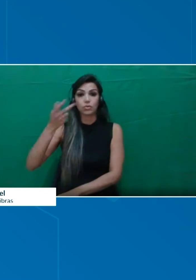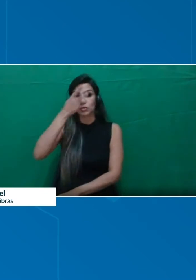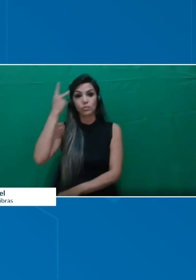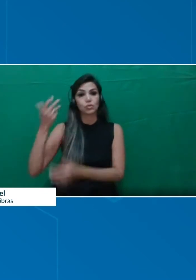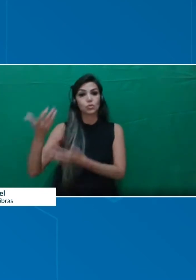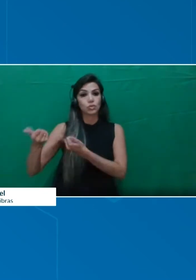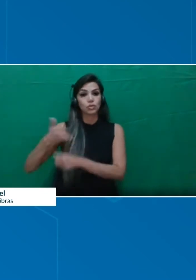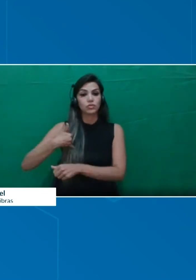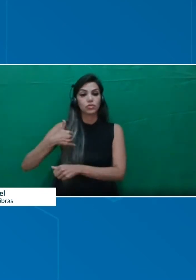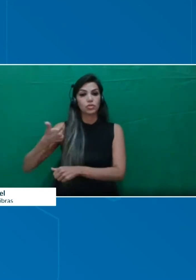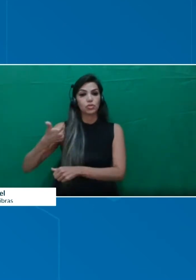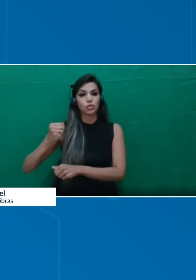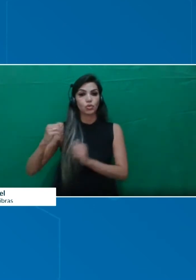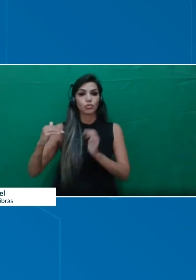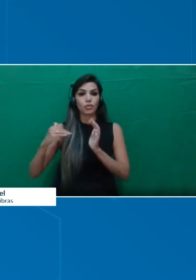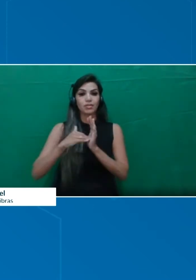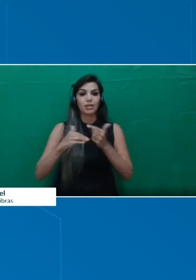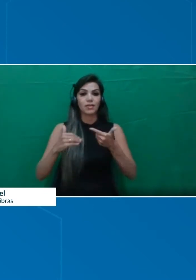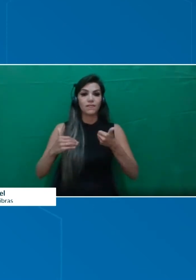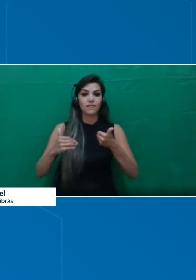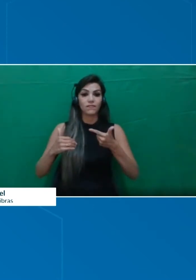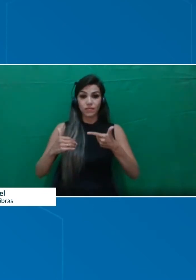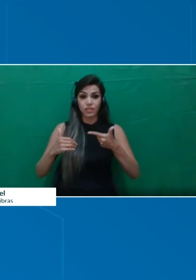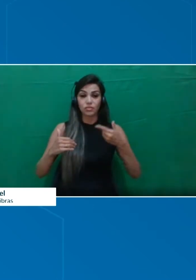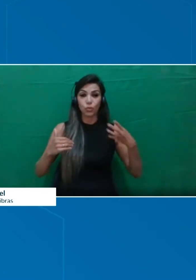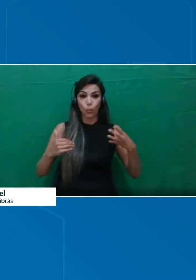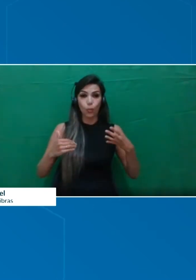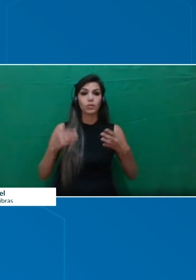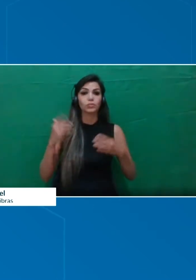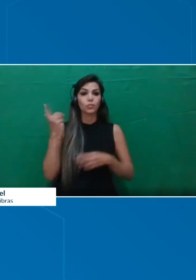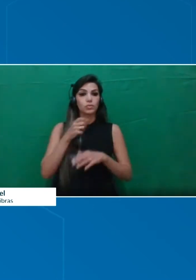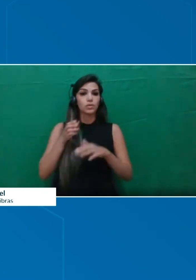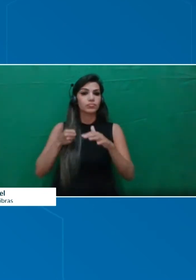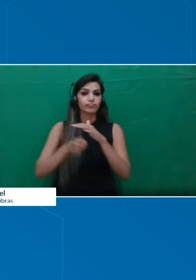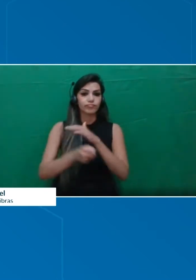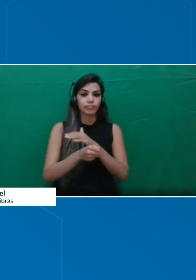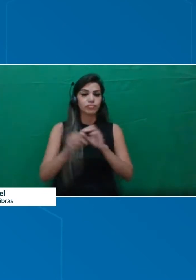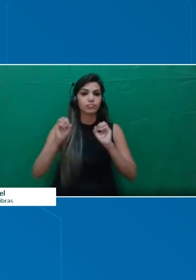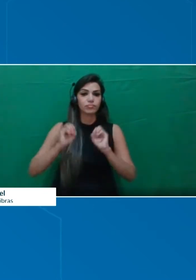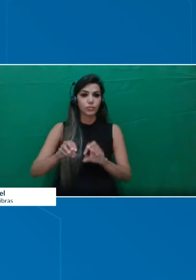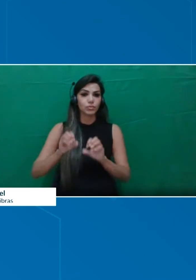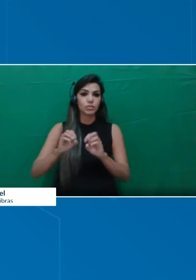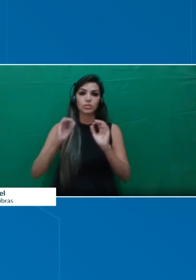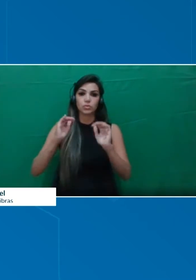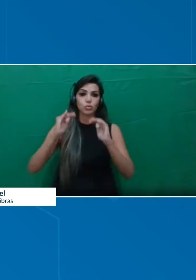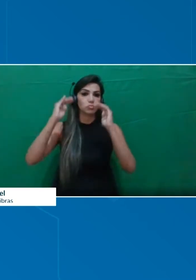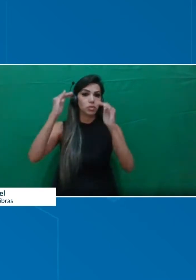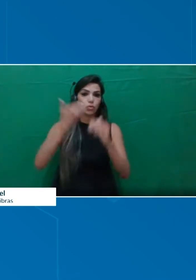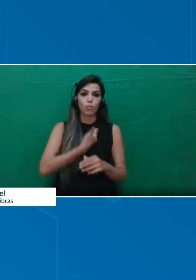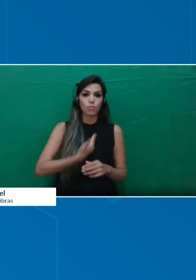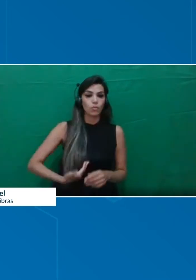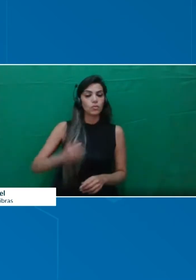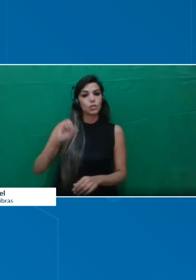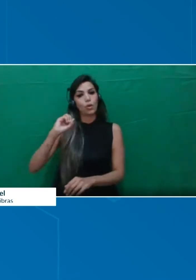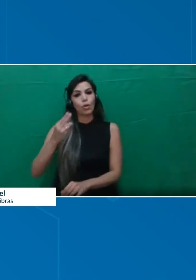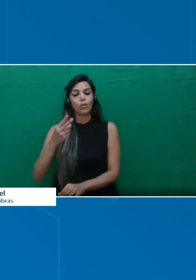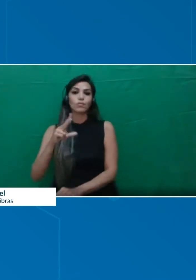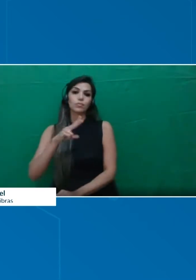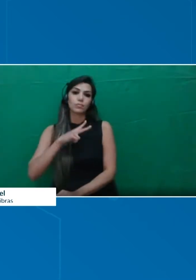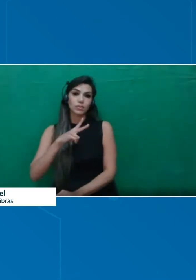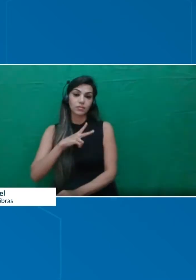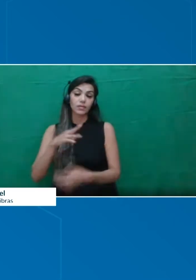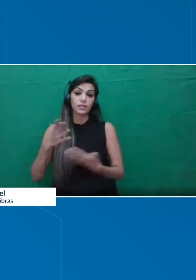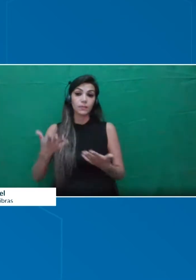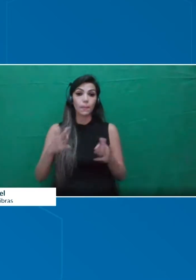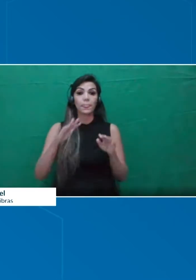de 18 a 24 anos ingressam na educação superior como um todo, público ou privado. Como a universidade